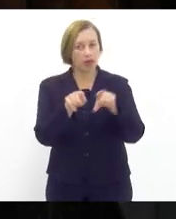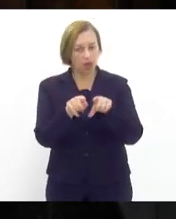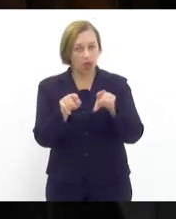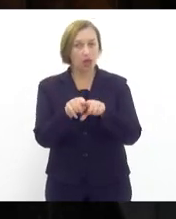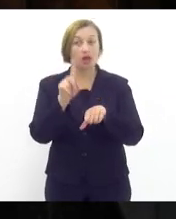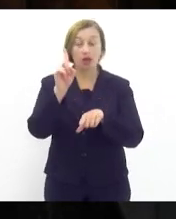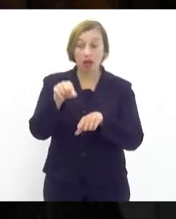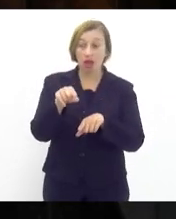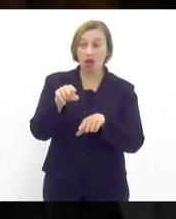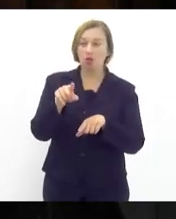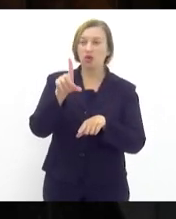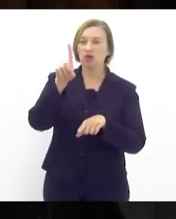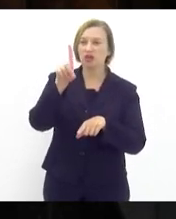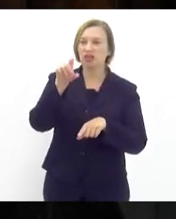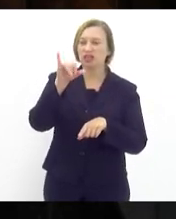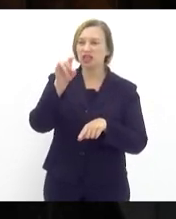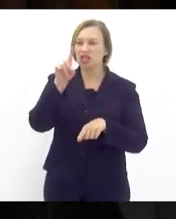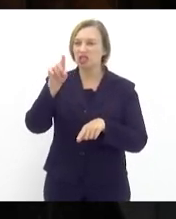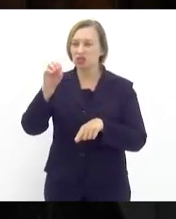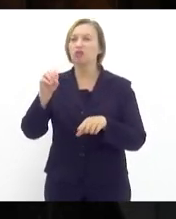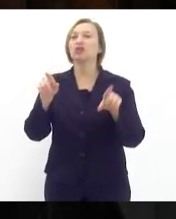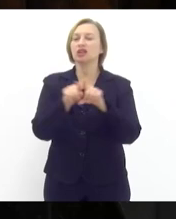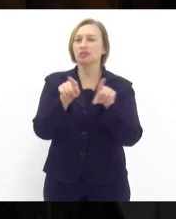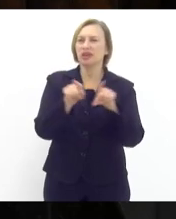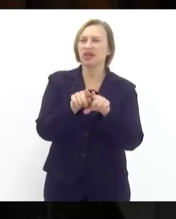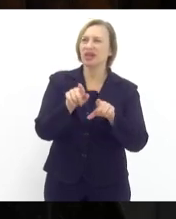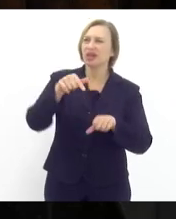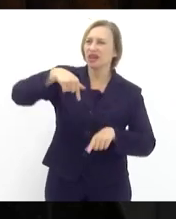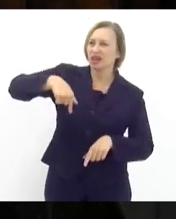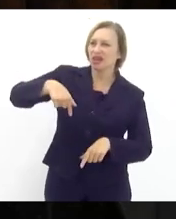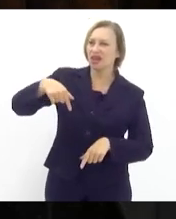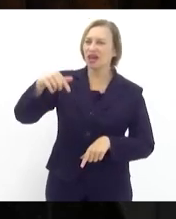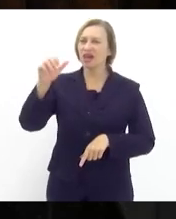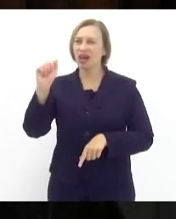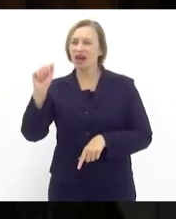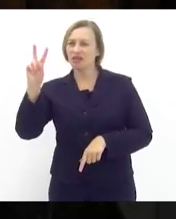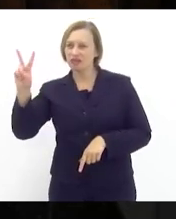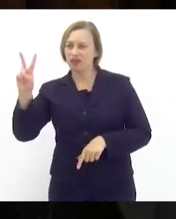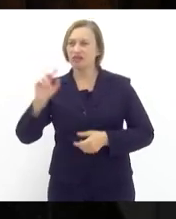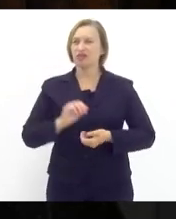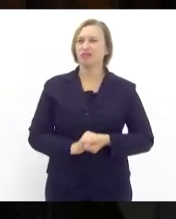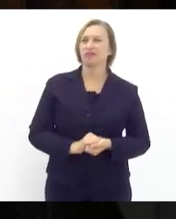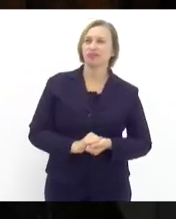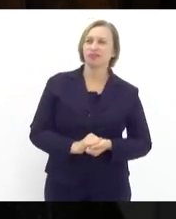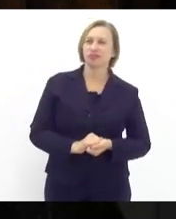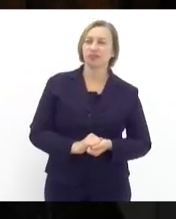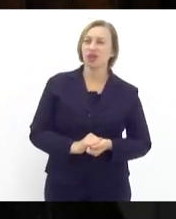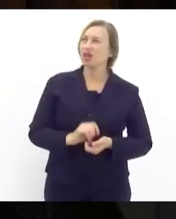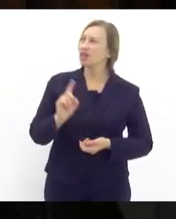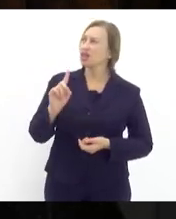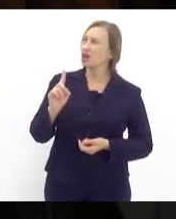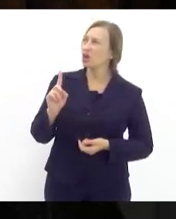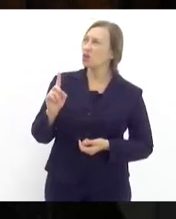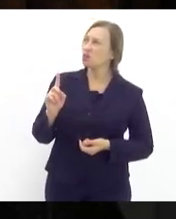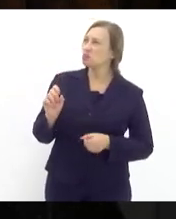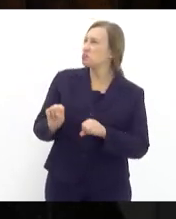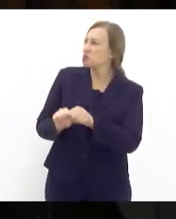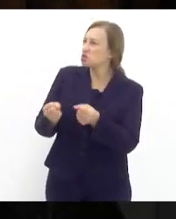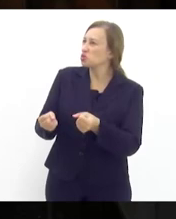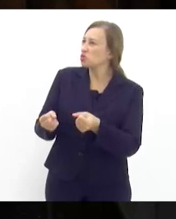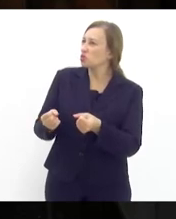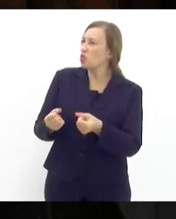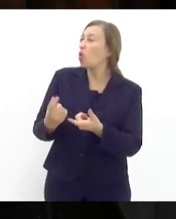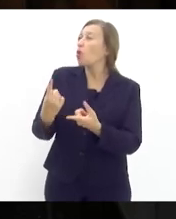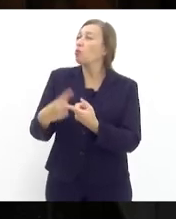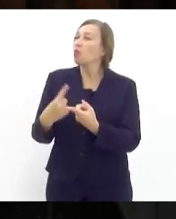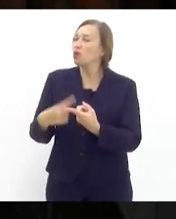o diesel e o que é mas eu disse o que havia não nos abalou tanto porque as